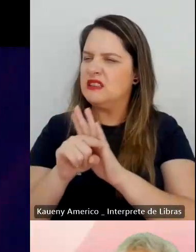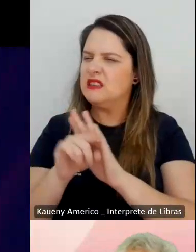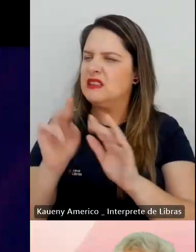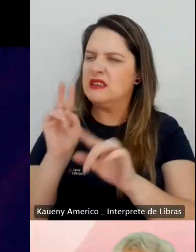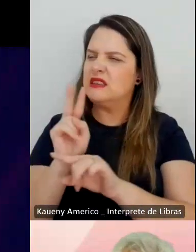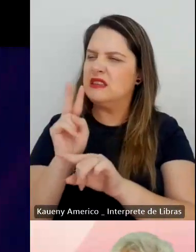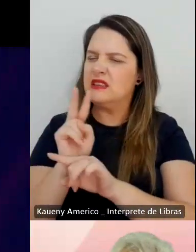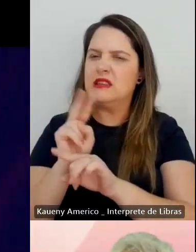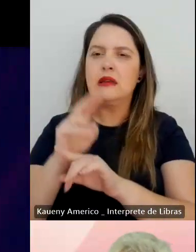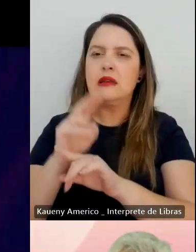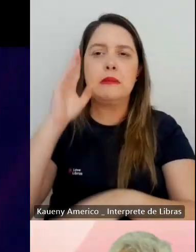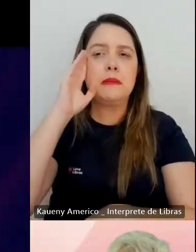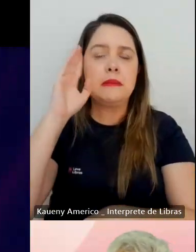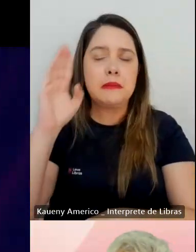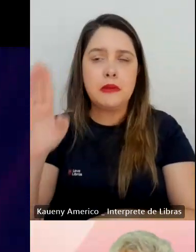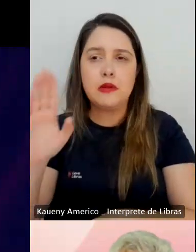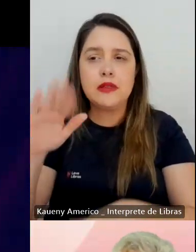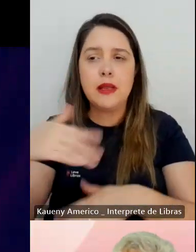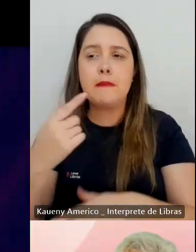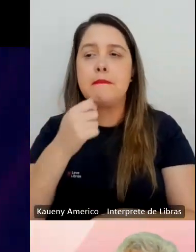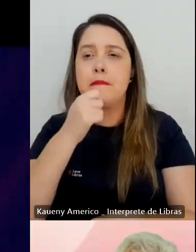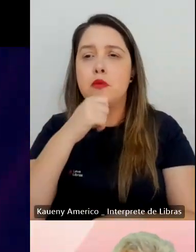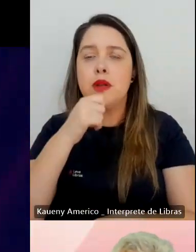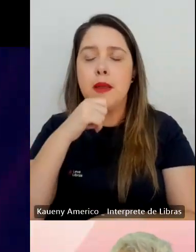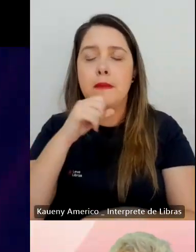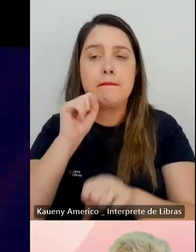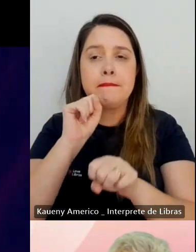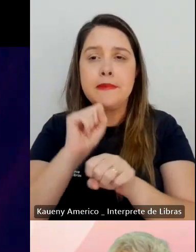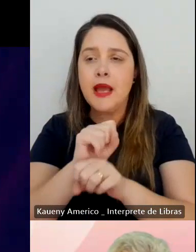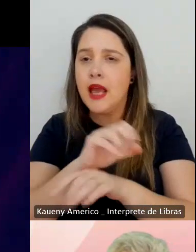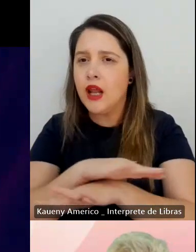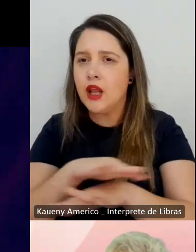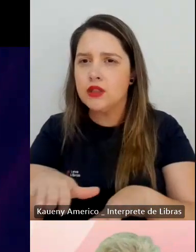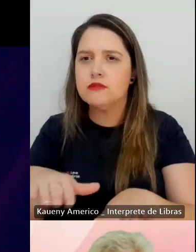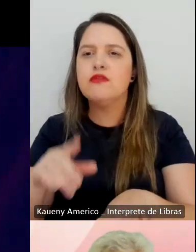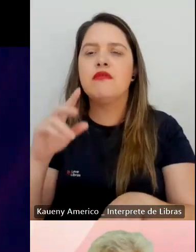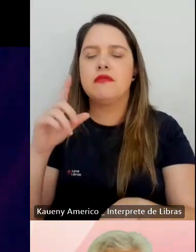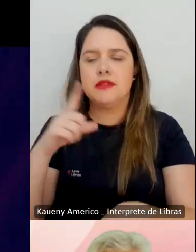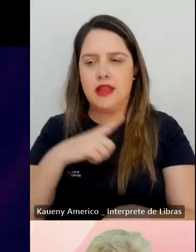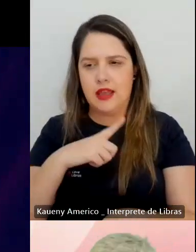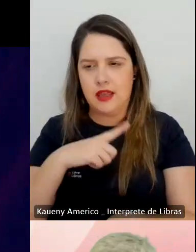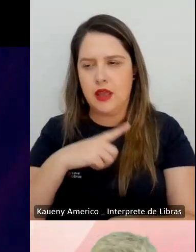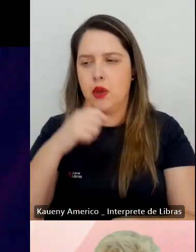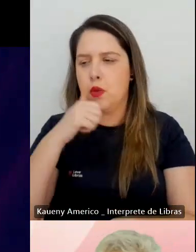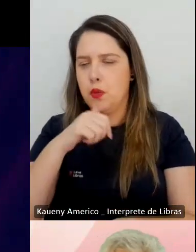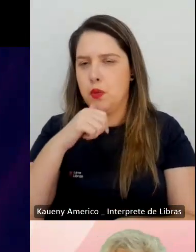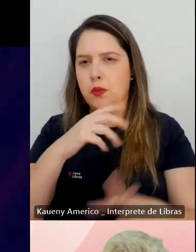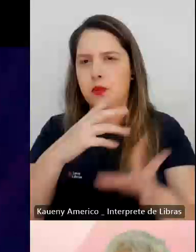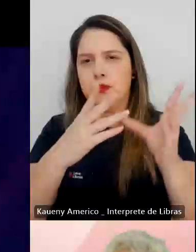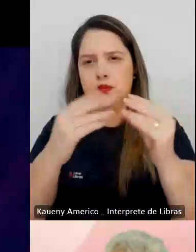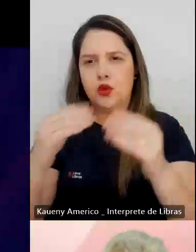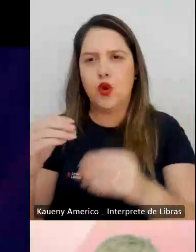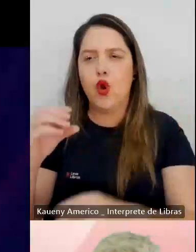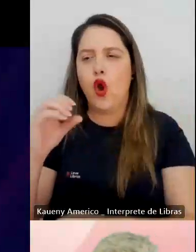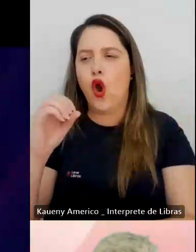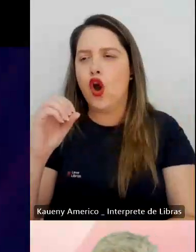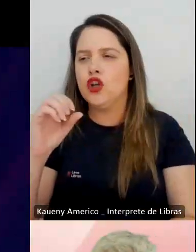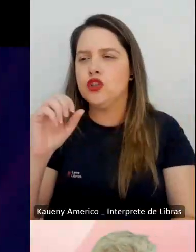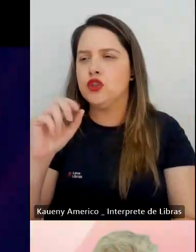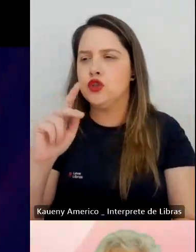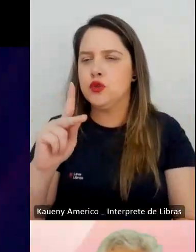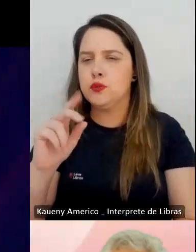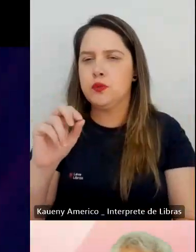principalmente após a menopausa, visto que as mulheres têm muita osteoporose. A mulher com